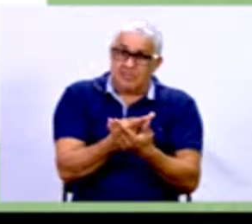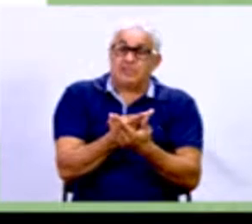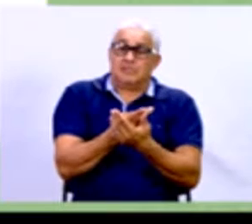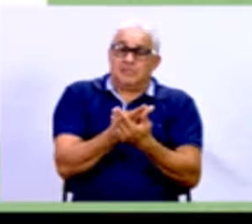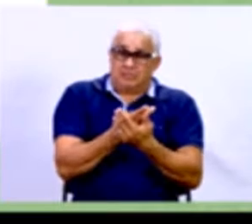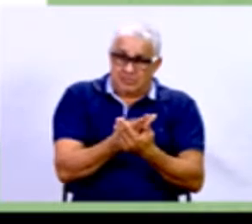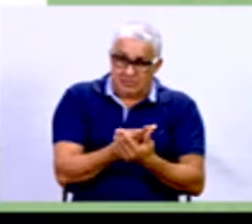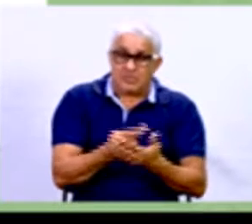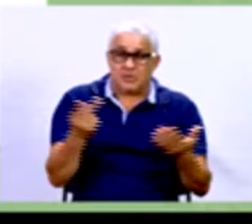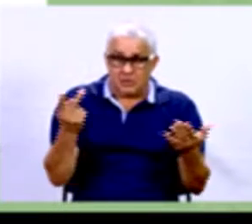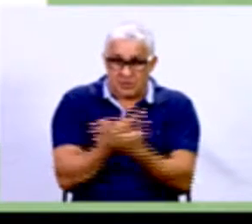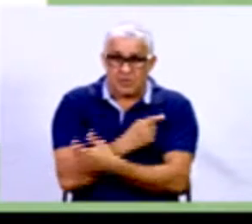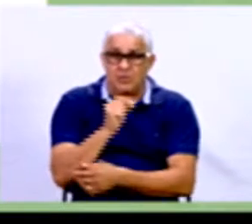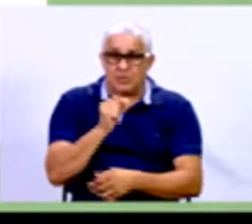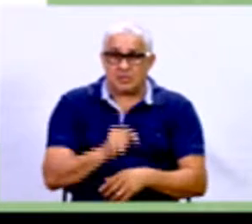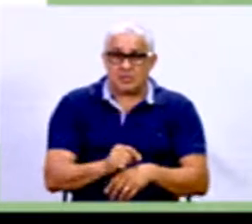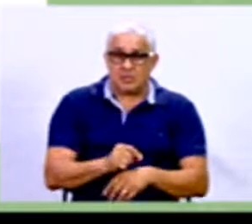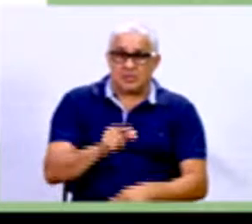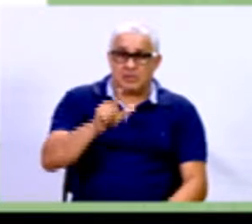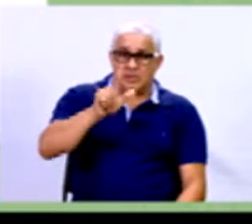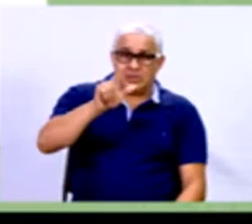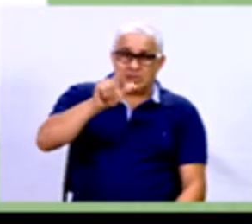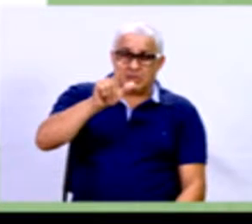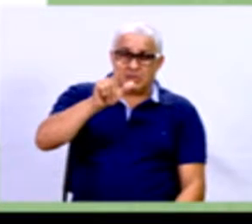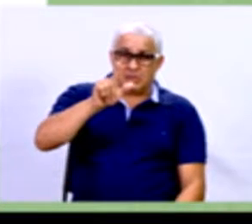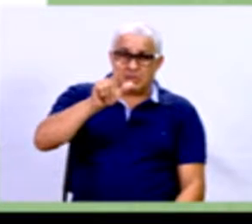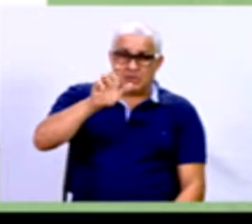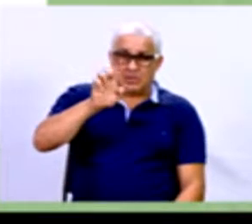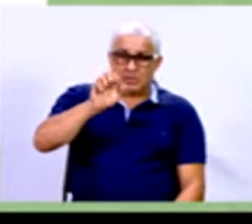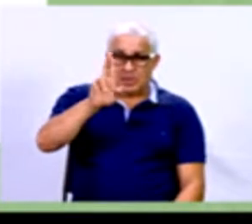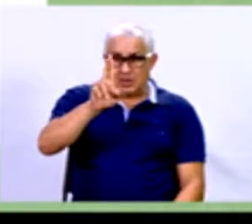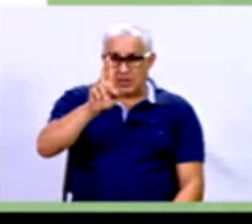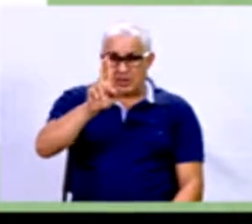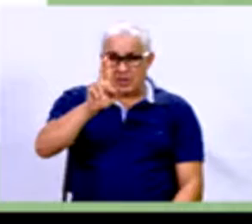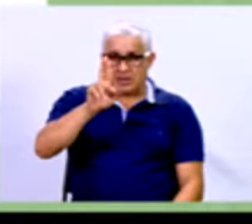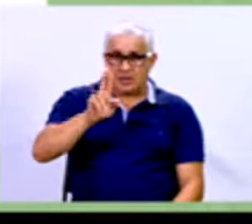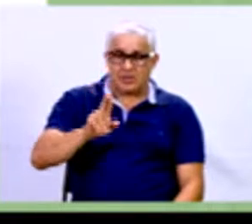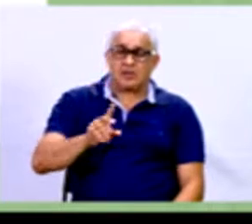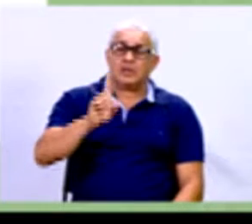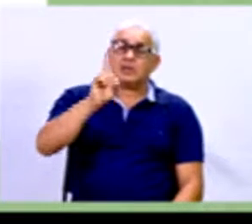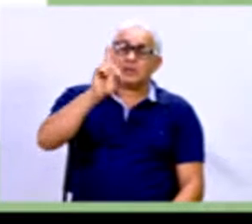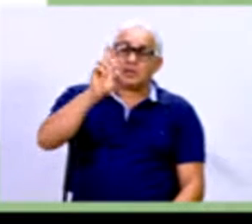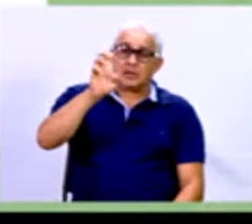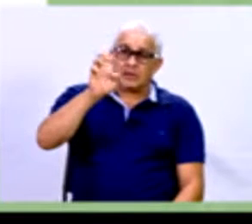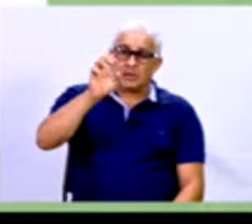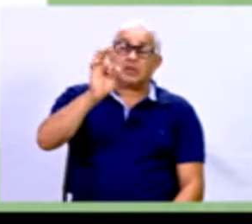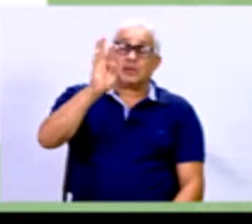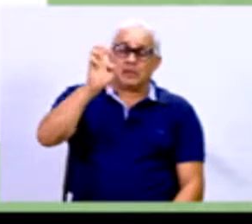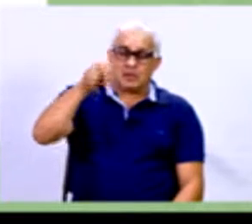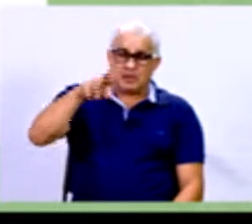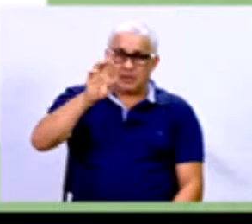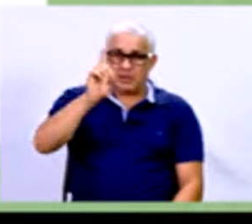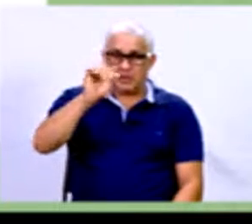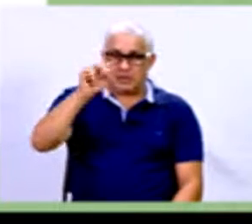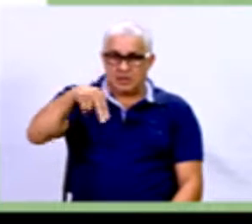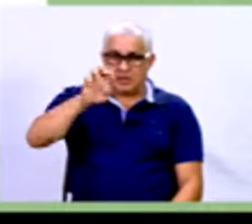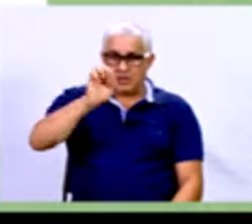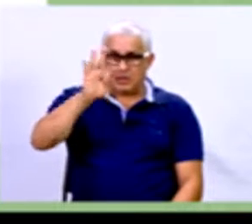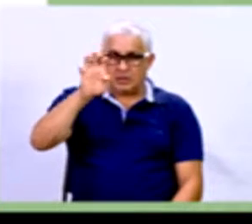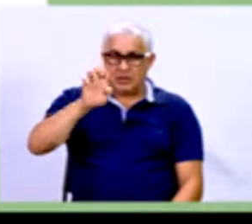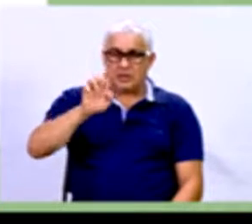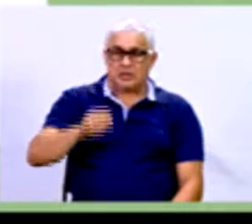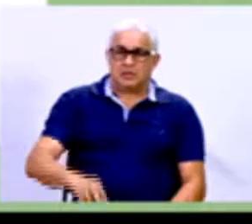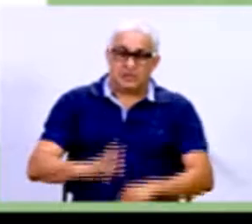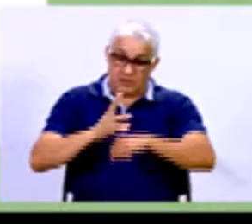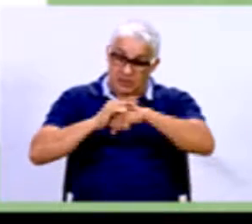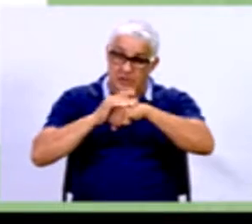das chamadas lesões por esforço repetitivo. Exemplo, a tendinite, certo? Exemplo 2 aqui.